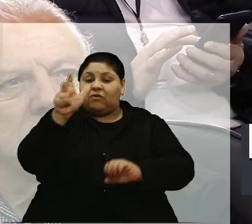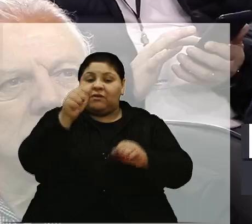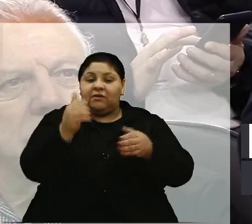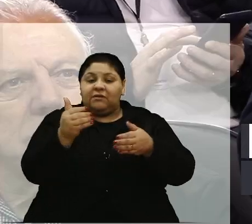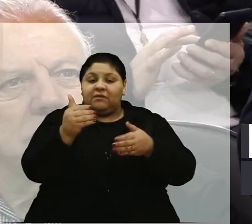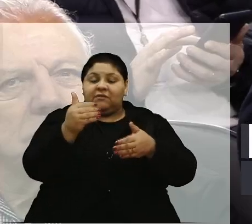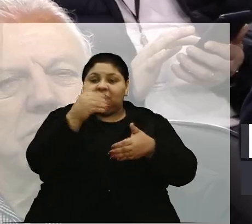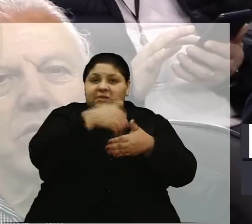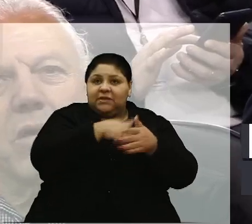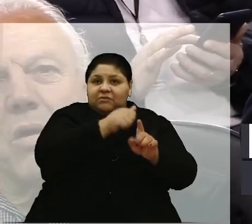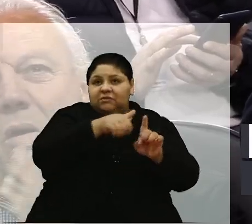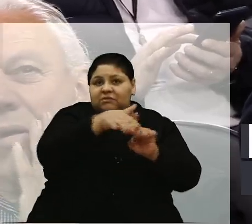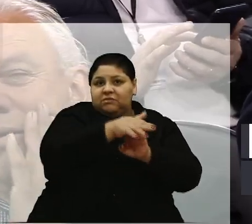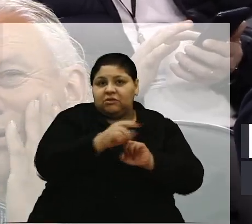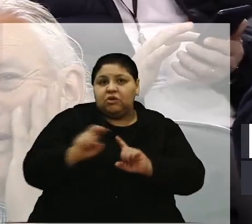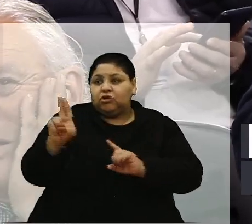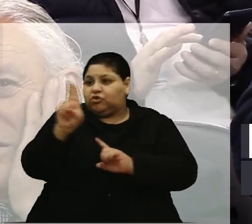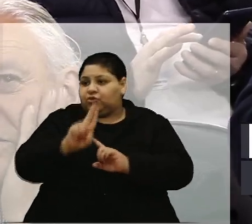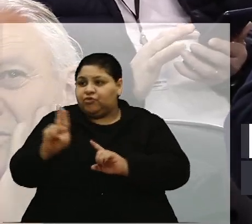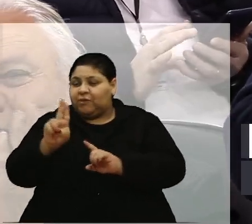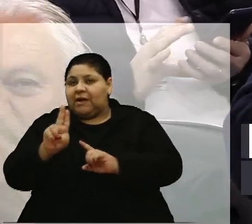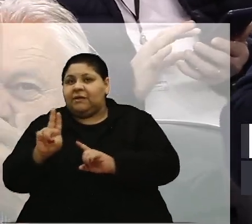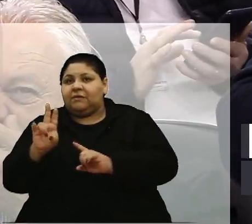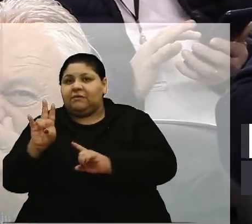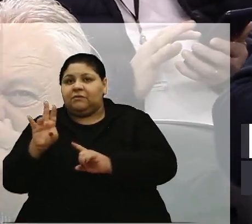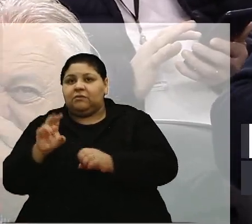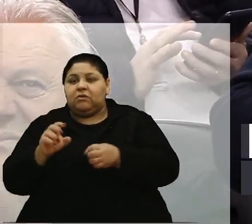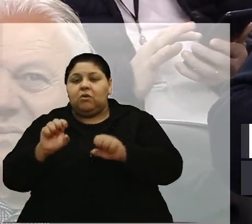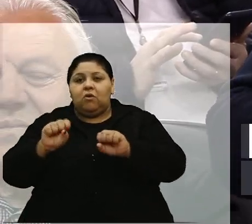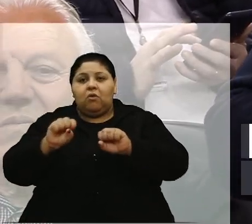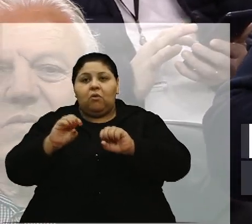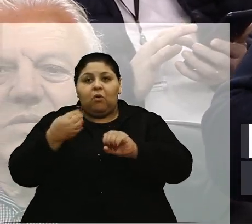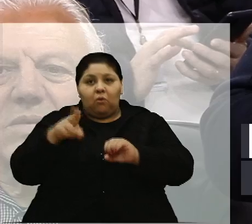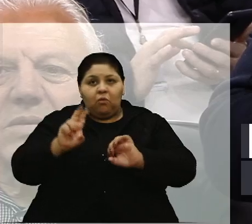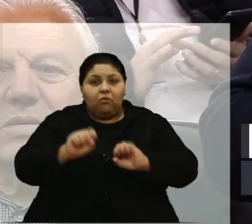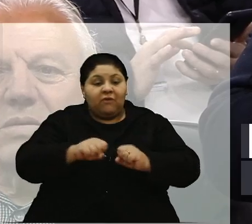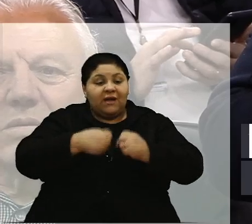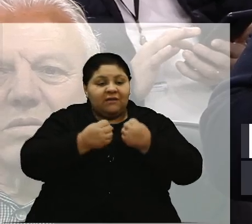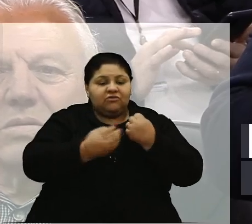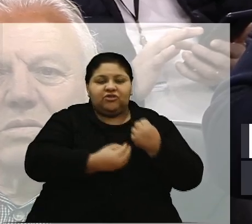é usuário de droga ou aquele que garante a vida. Para mim todos têm o mesmo valor.